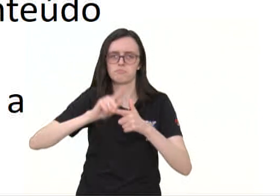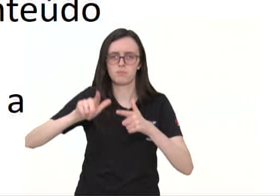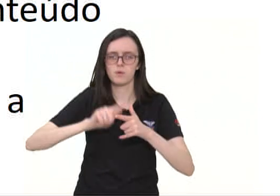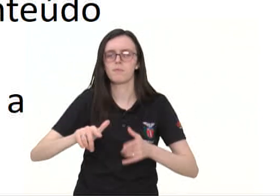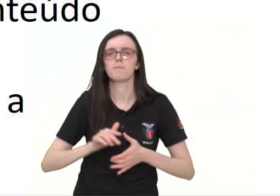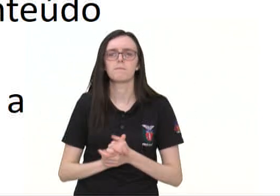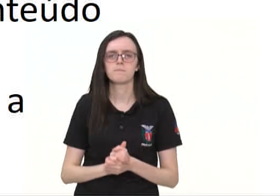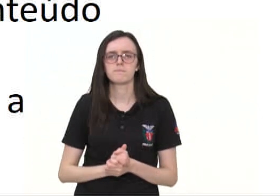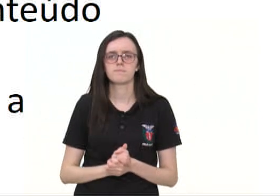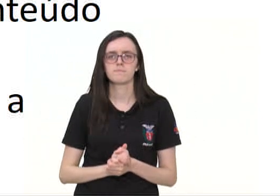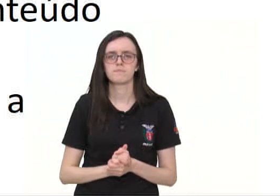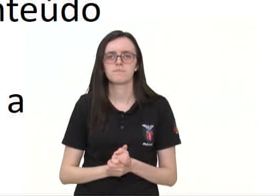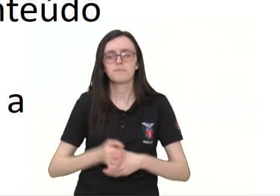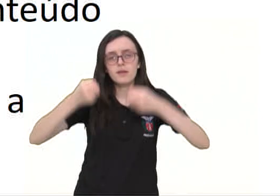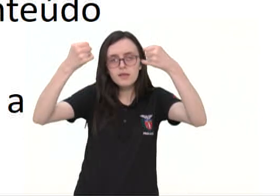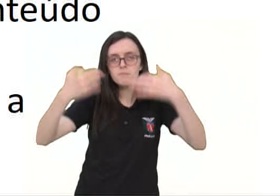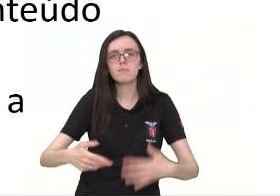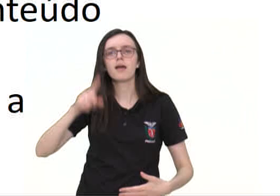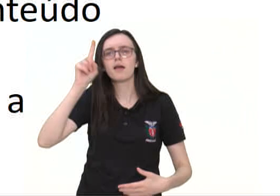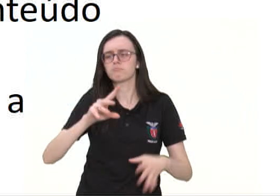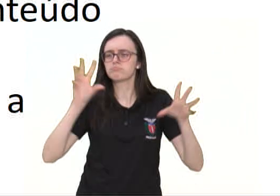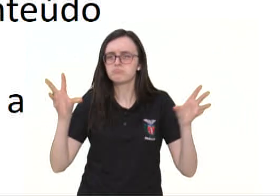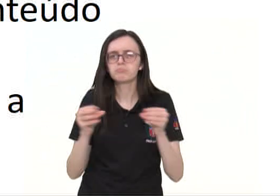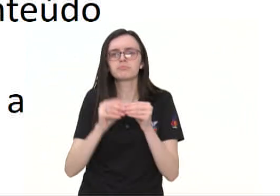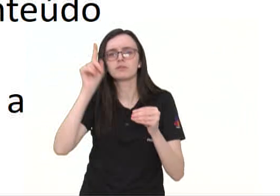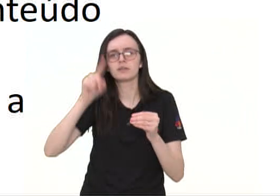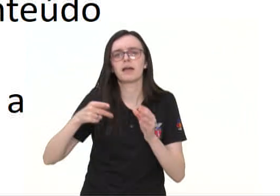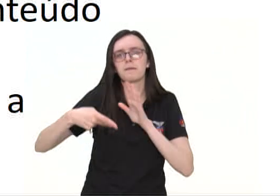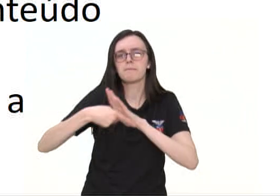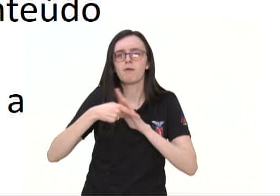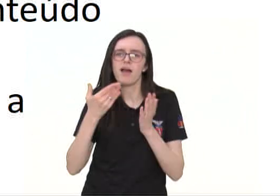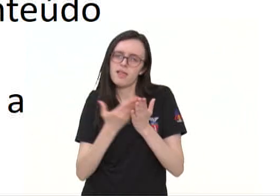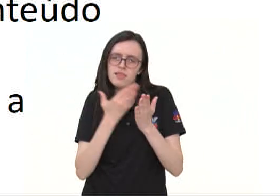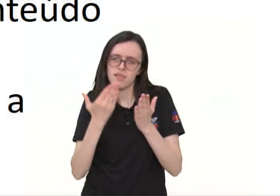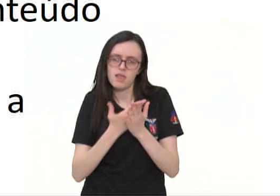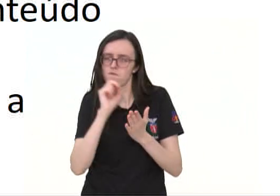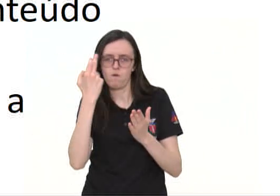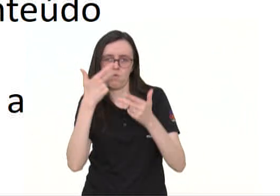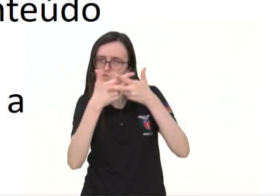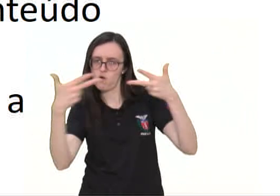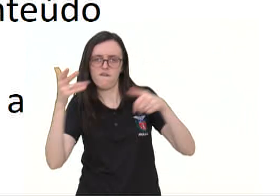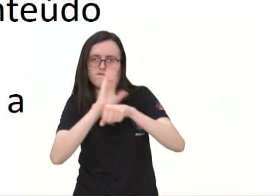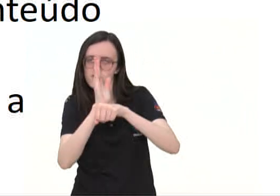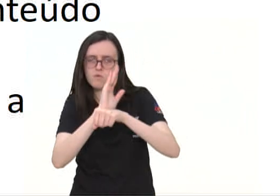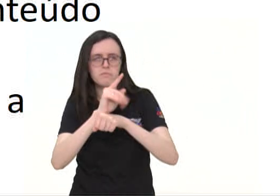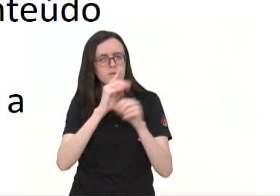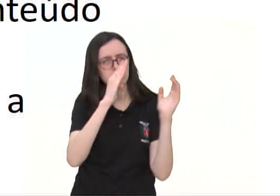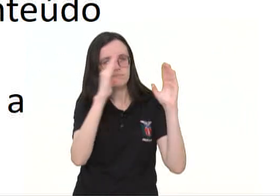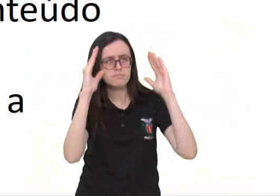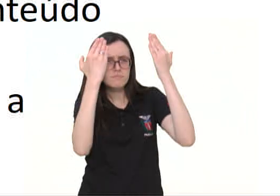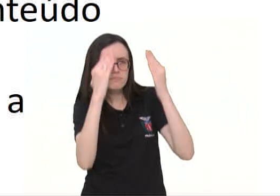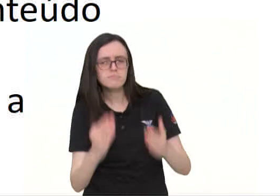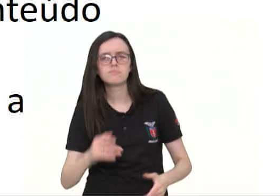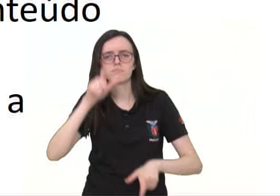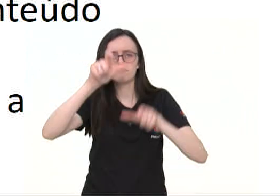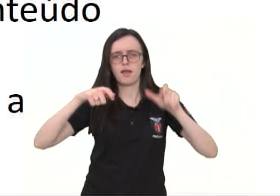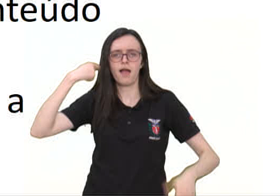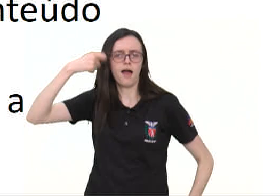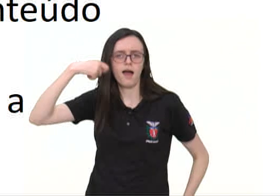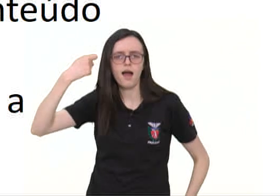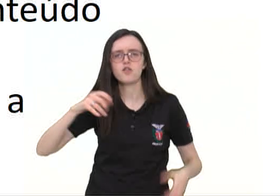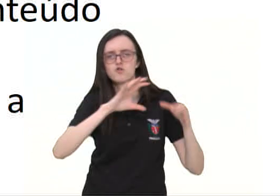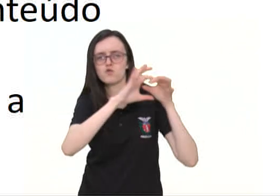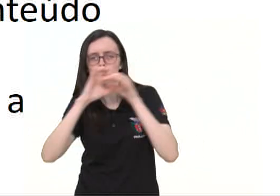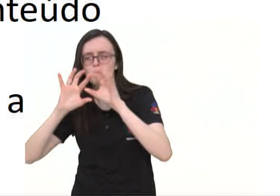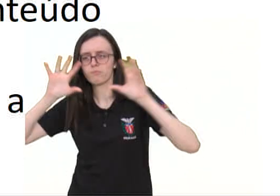problema. Descreve sucintamente a obra analisada, com autor, enredo, contexto